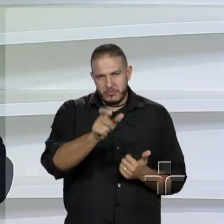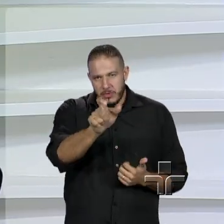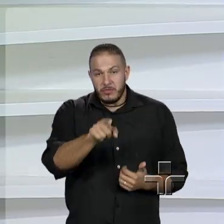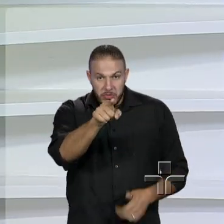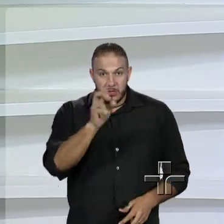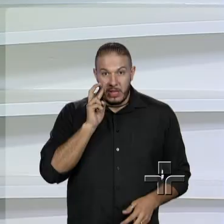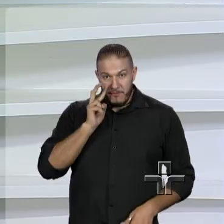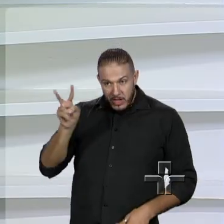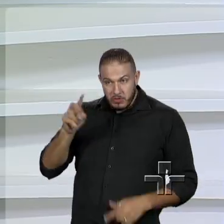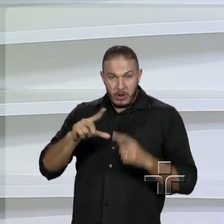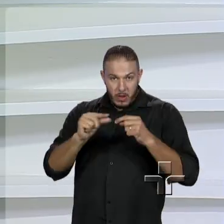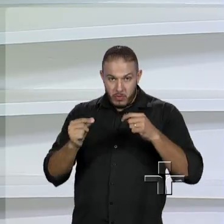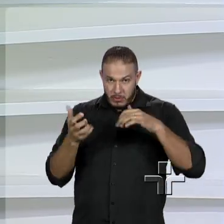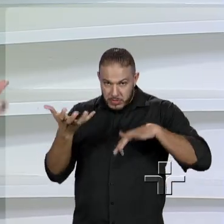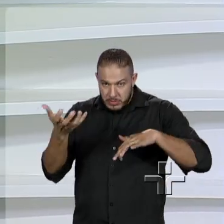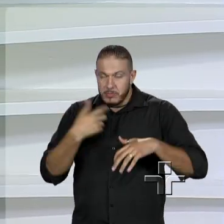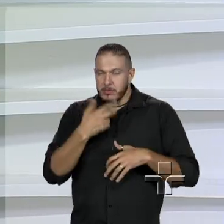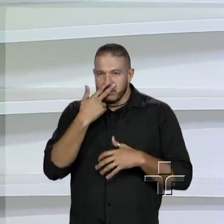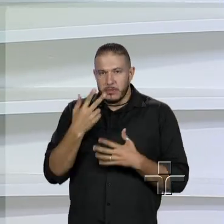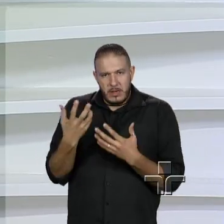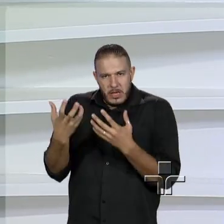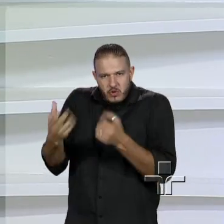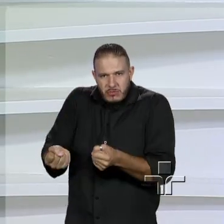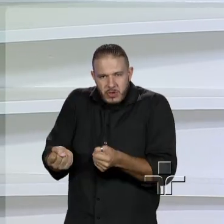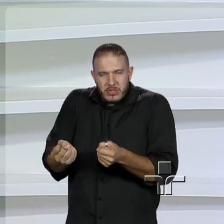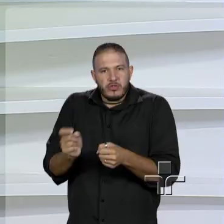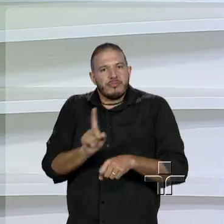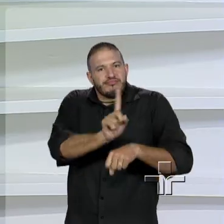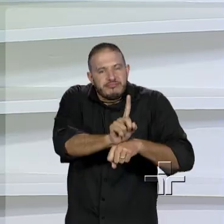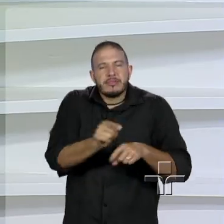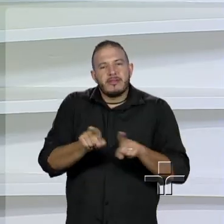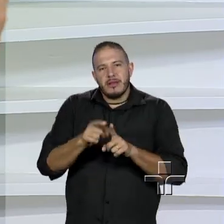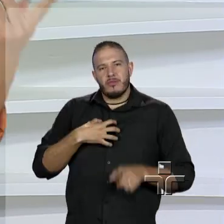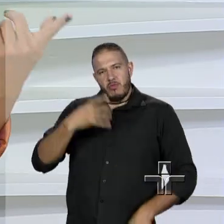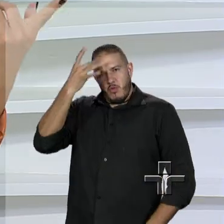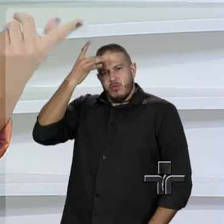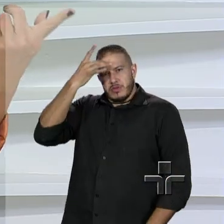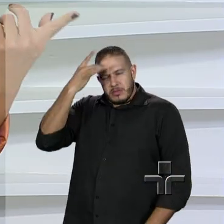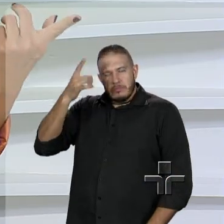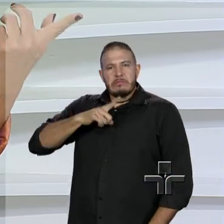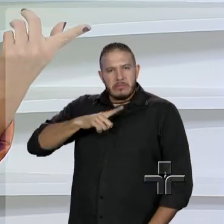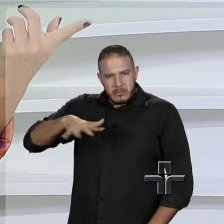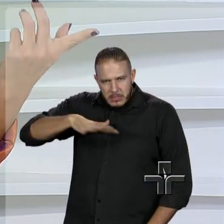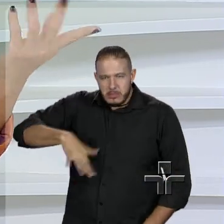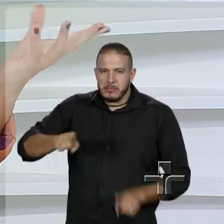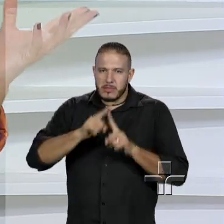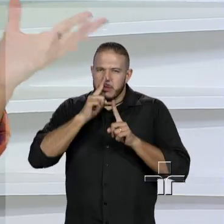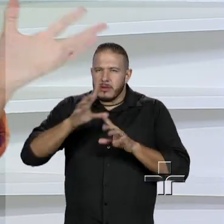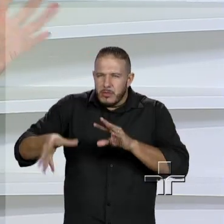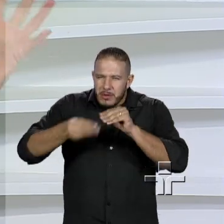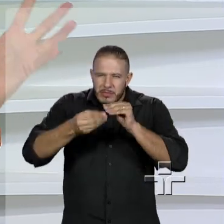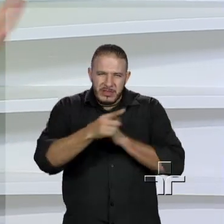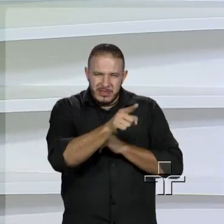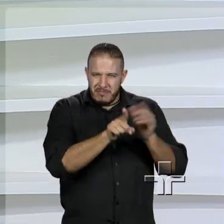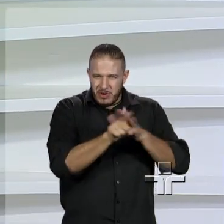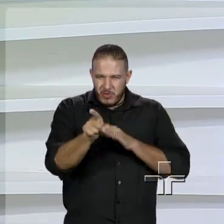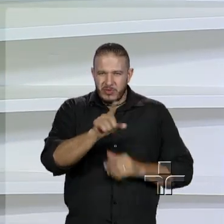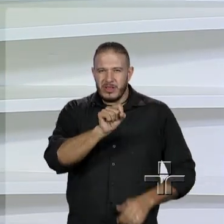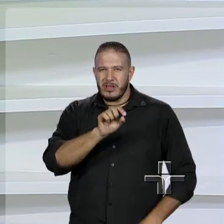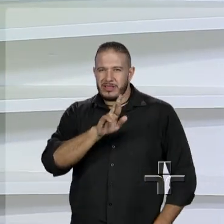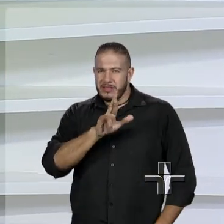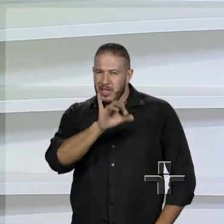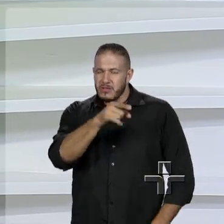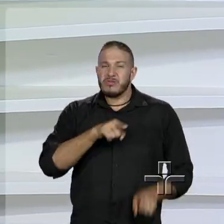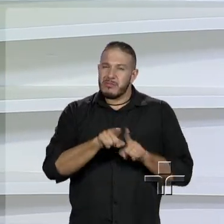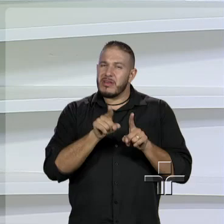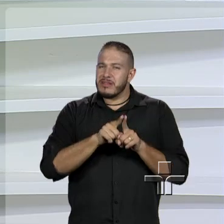vendo o Congresso assumir um protagonismo e a consciência do poder que tem. Complementando a pergunta do Sérgio, eu tenho essa mesma dúvida do